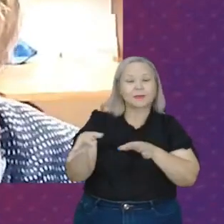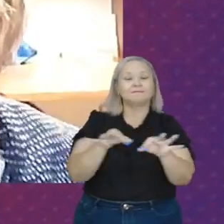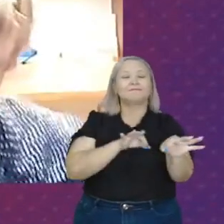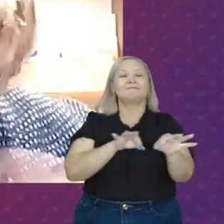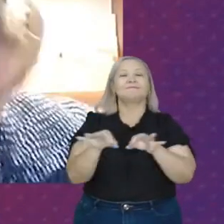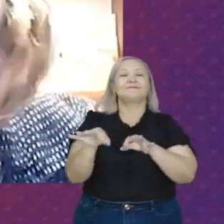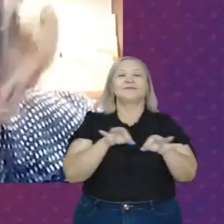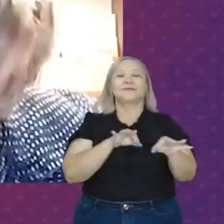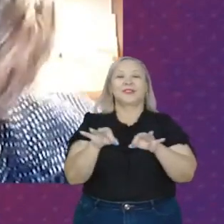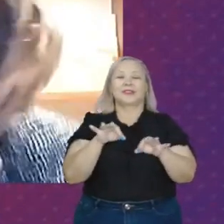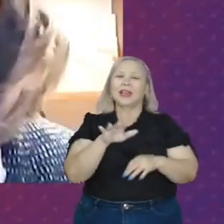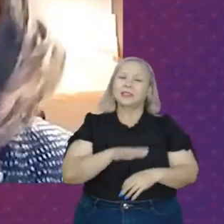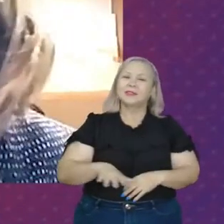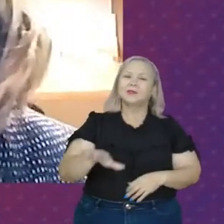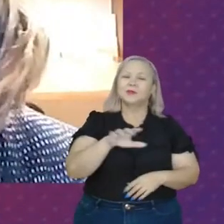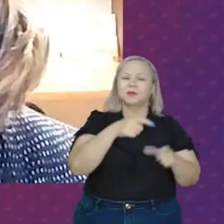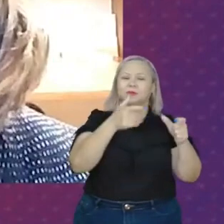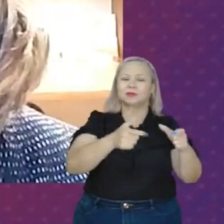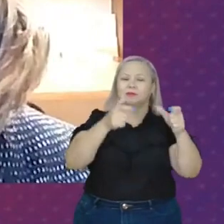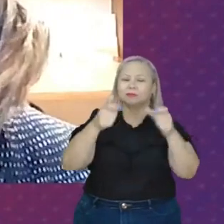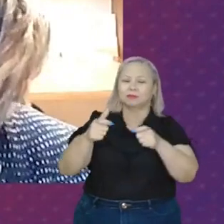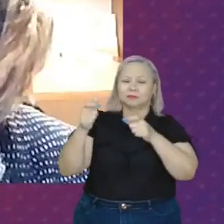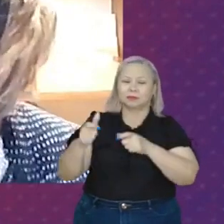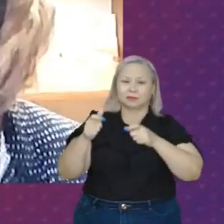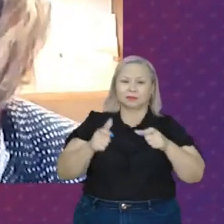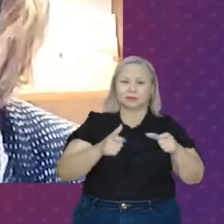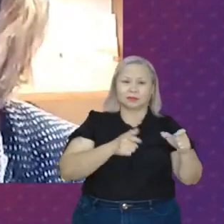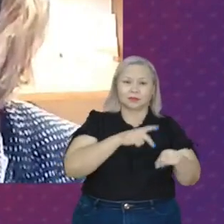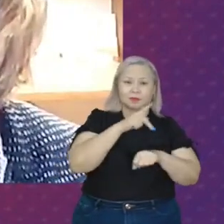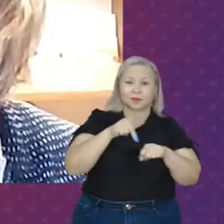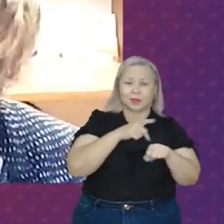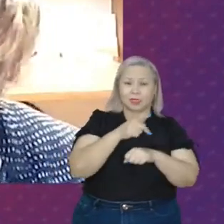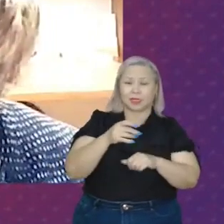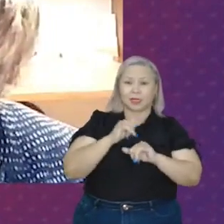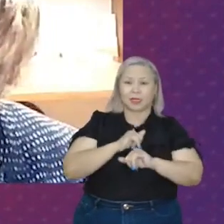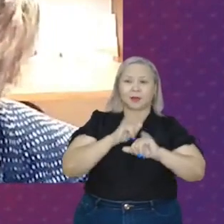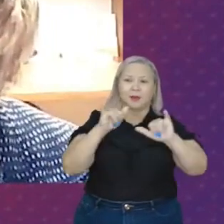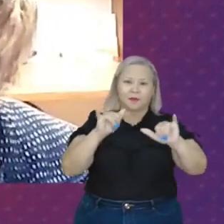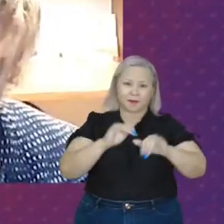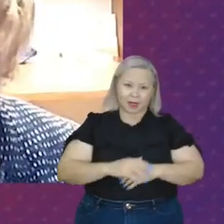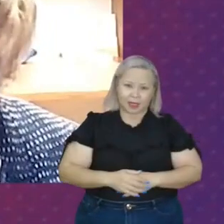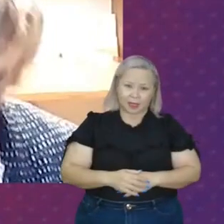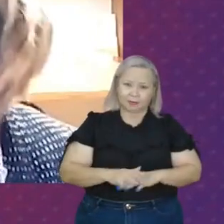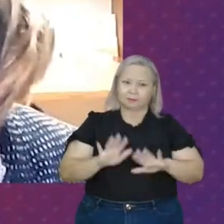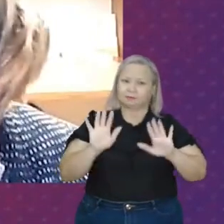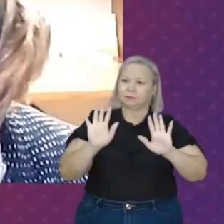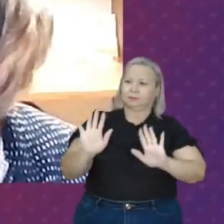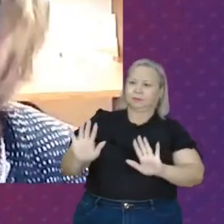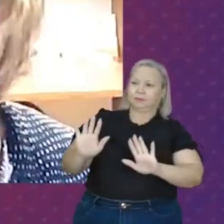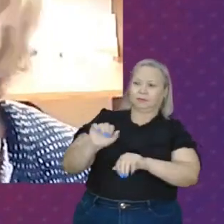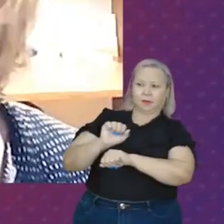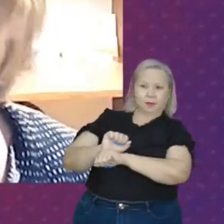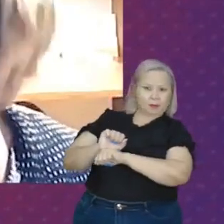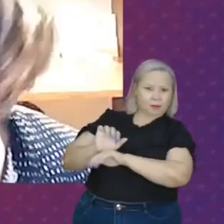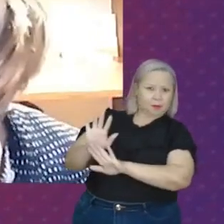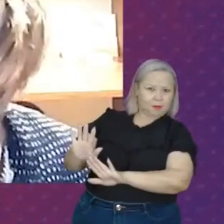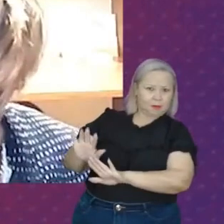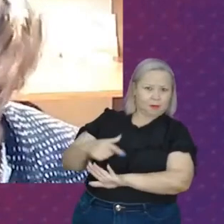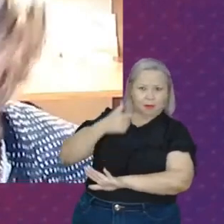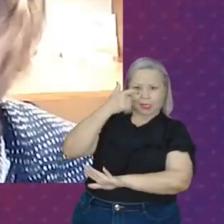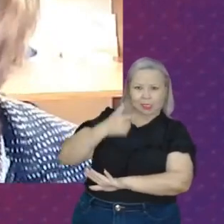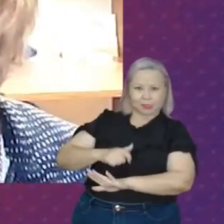organizar em todos os cantos desse país, para dizer, espera lá, moço, sou